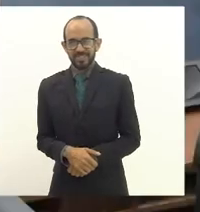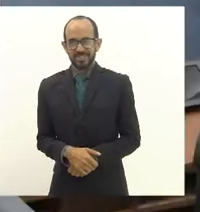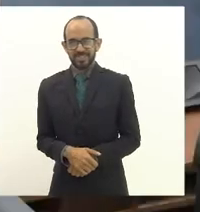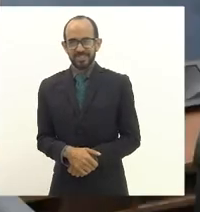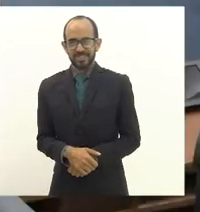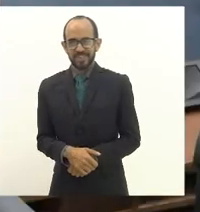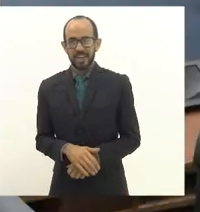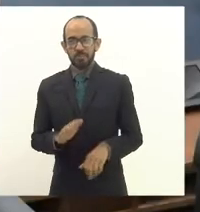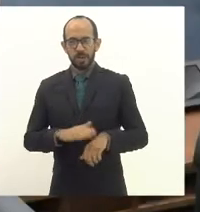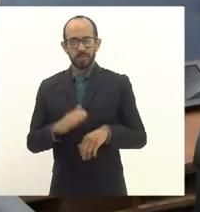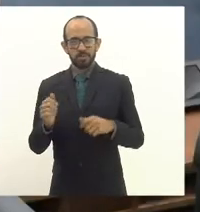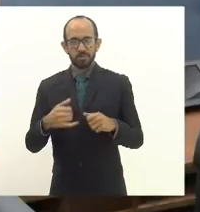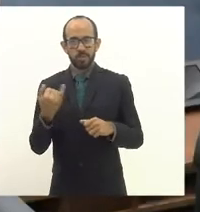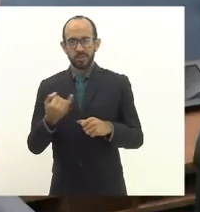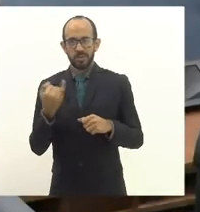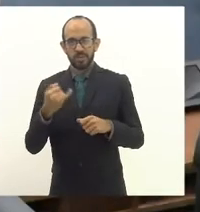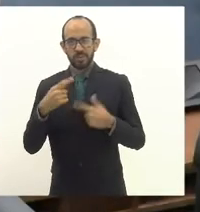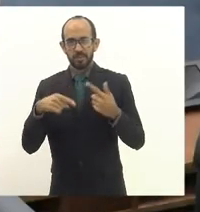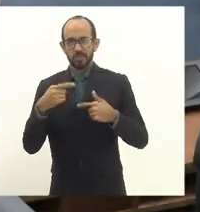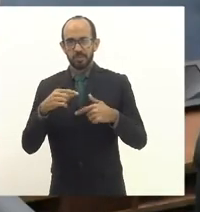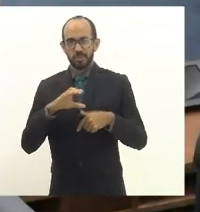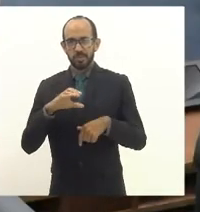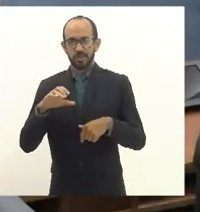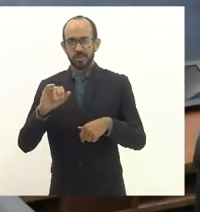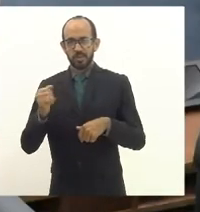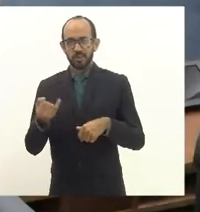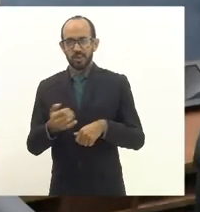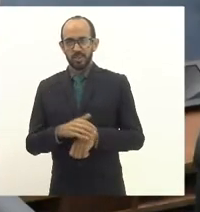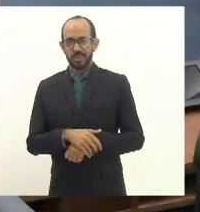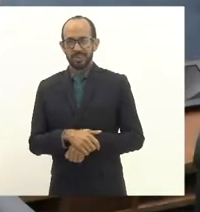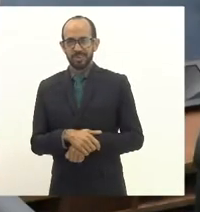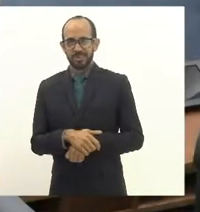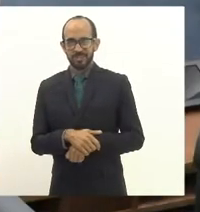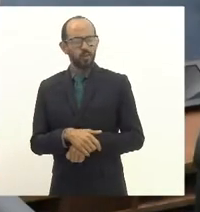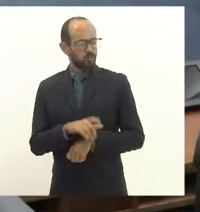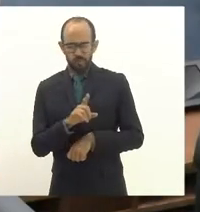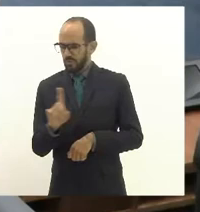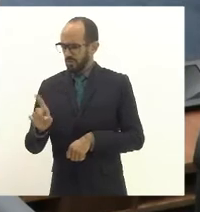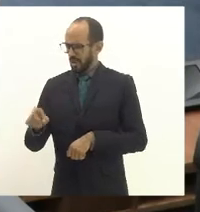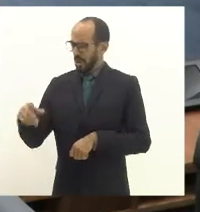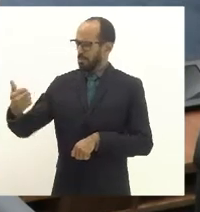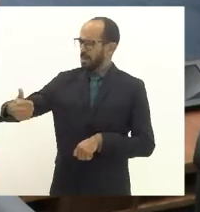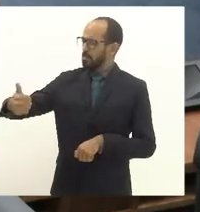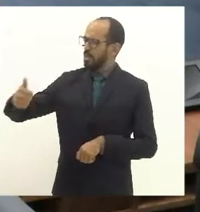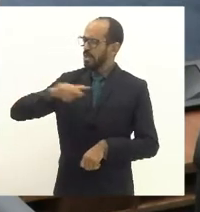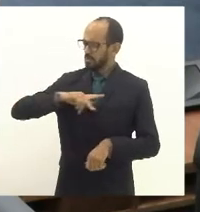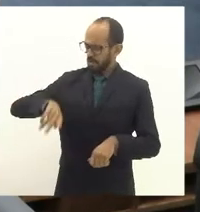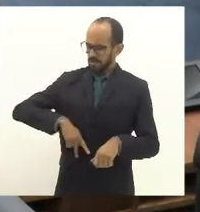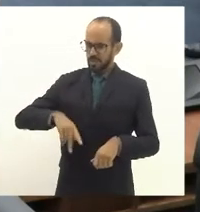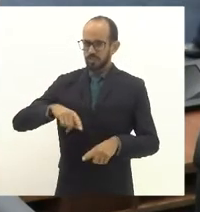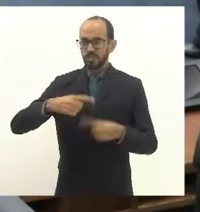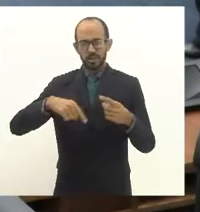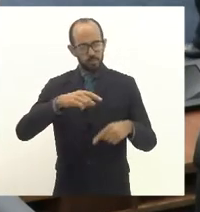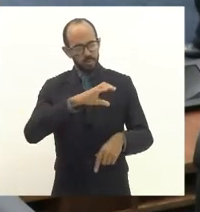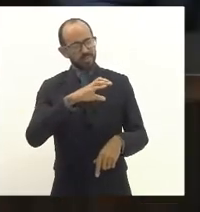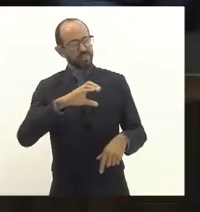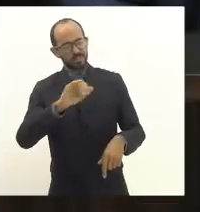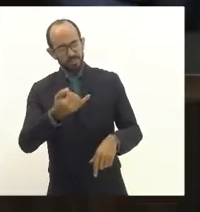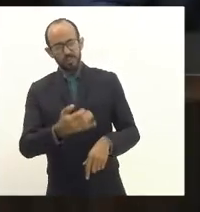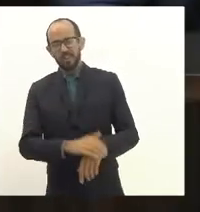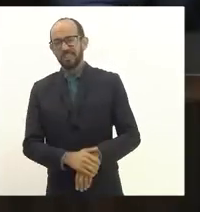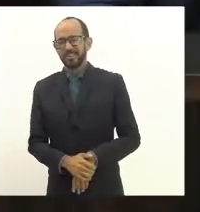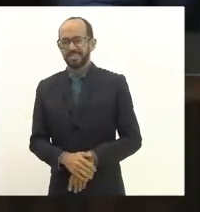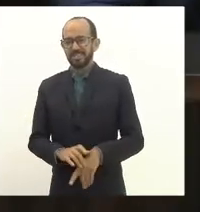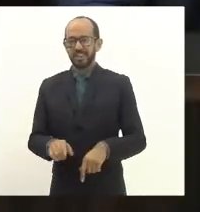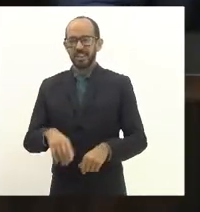Mais importante, depois da comissão de Constituição e Justiça, não, depois é de orçamento. É a primeira, senhor presidente. É a primeira. Depois da comissão de Constituição e Justiça. Pela comissão de